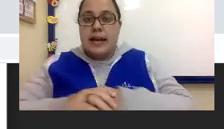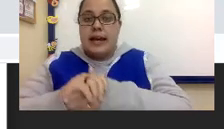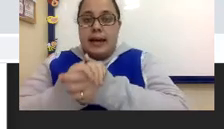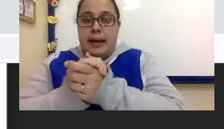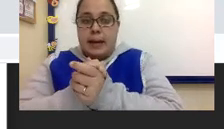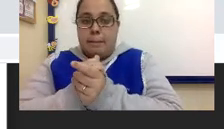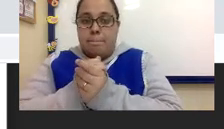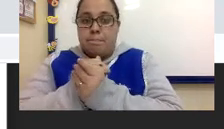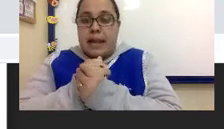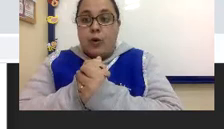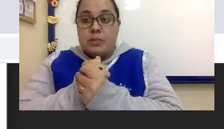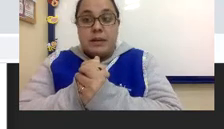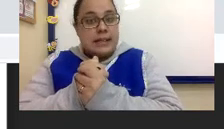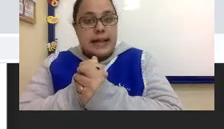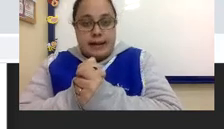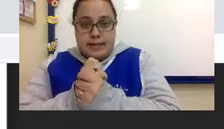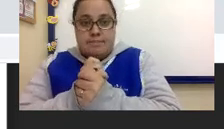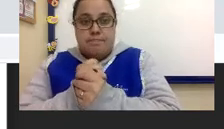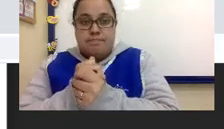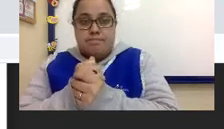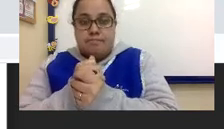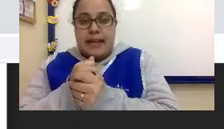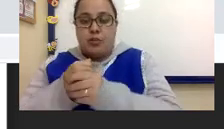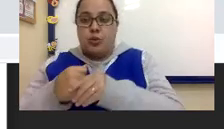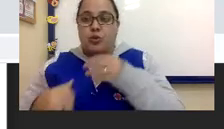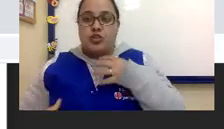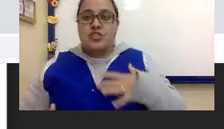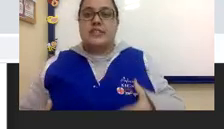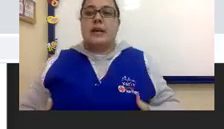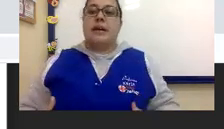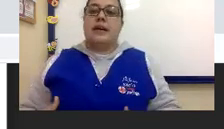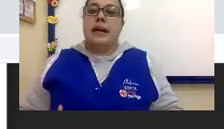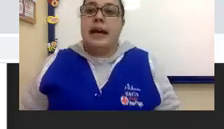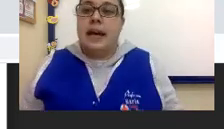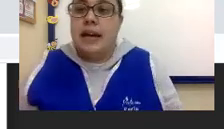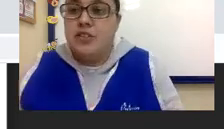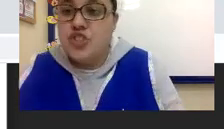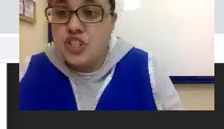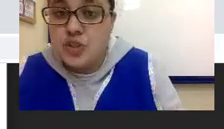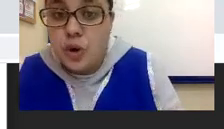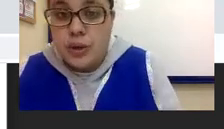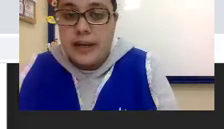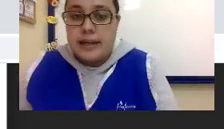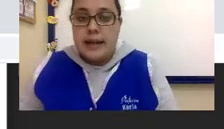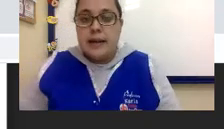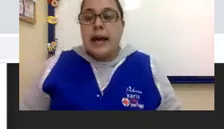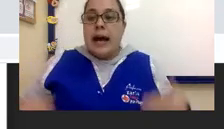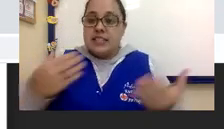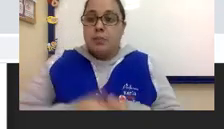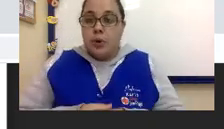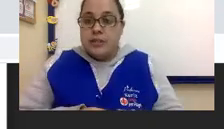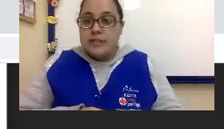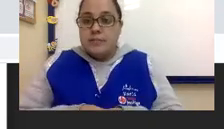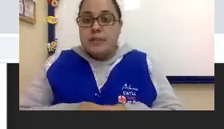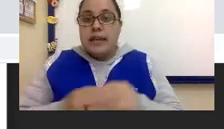temos algumas bactérias, né? Em todo o nosso sistema aí, digestório aí, né?